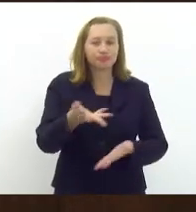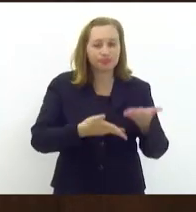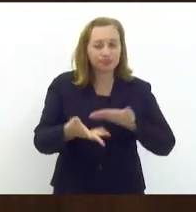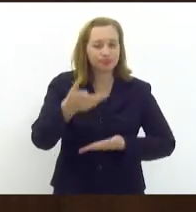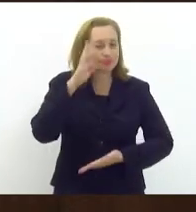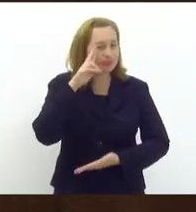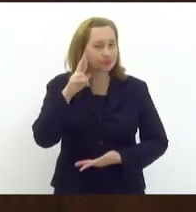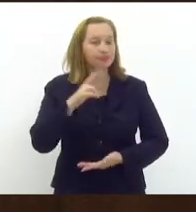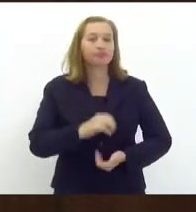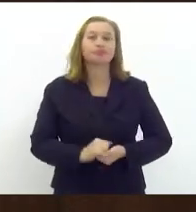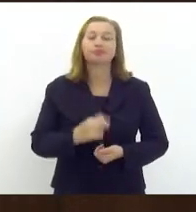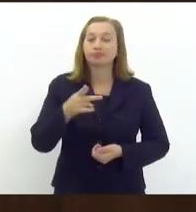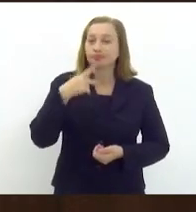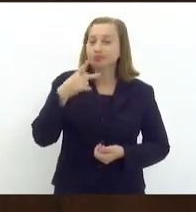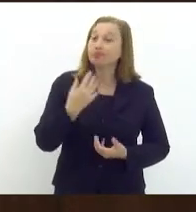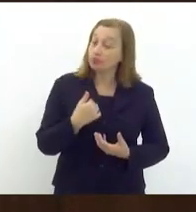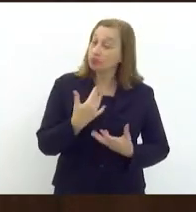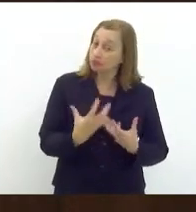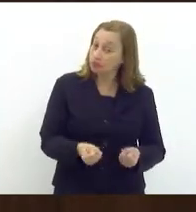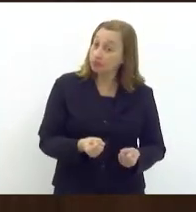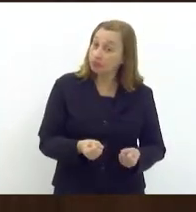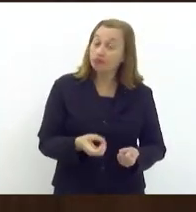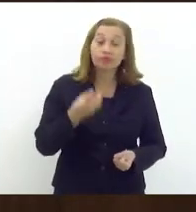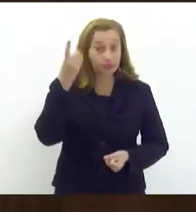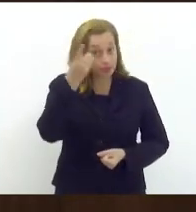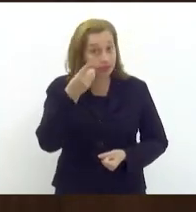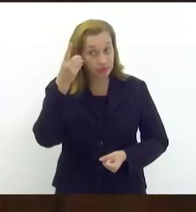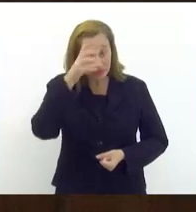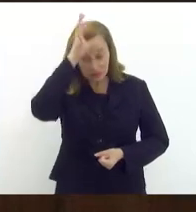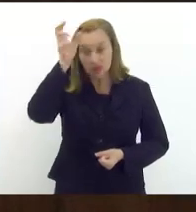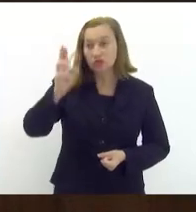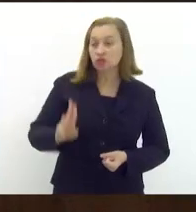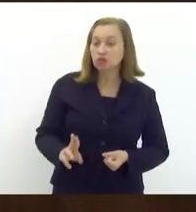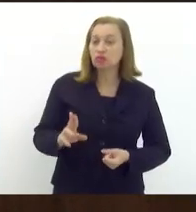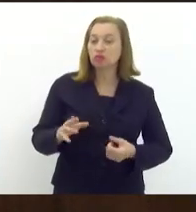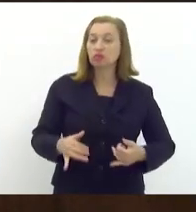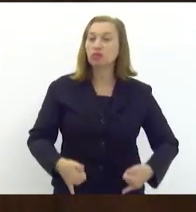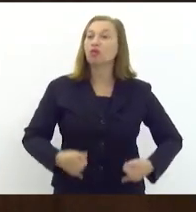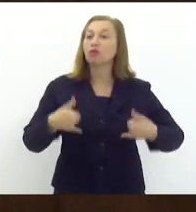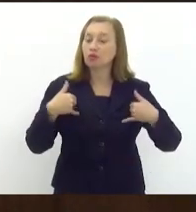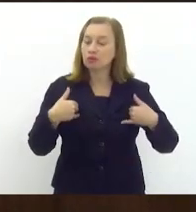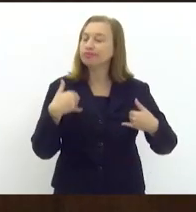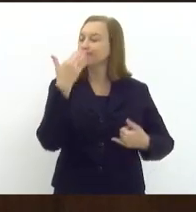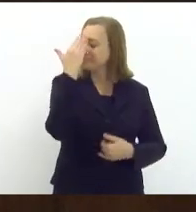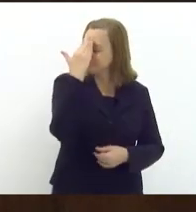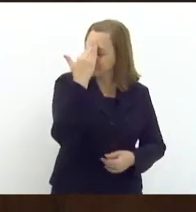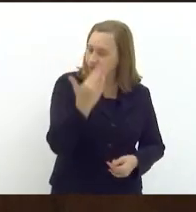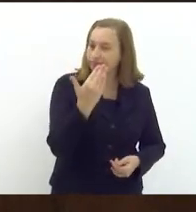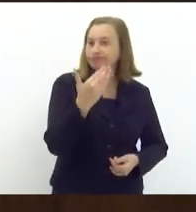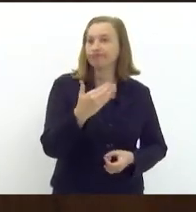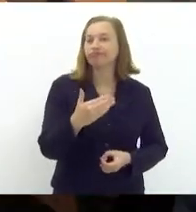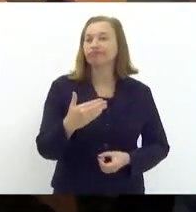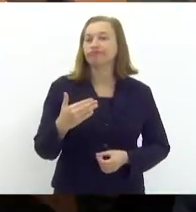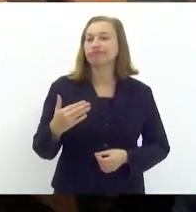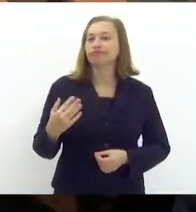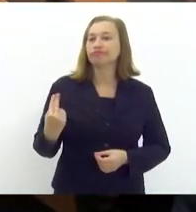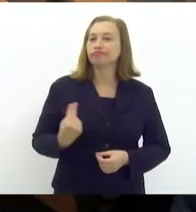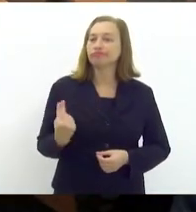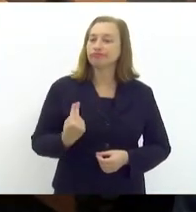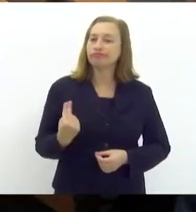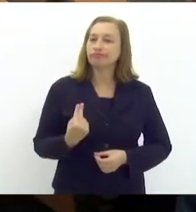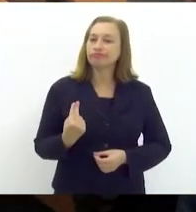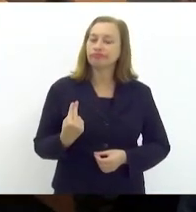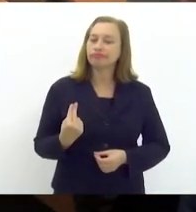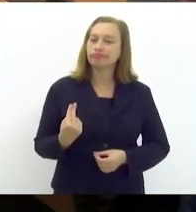contigo e dizer que aceito deputada tia Ju com muito orgulho e lhe agradeço seco o autor consigo